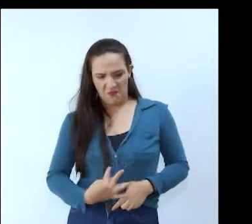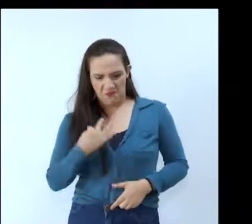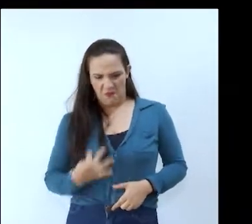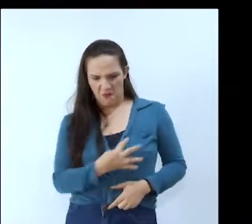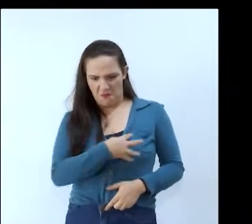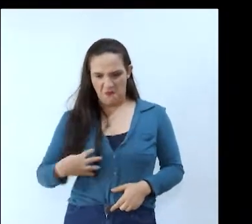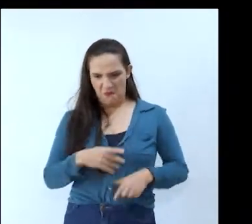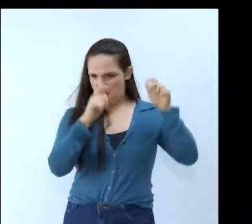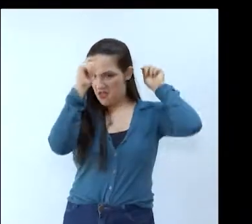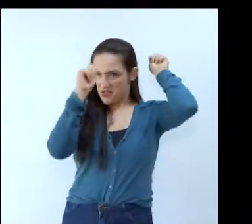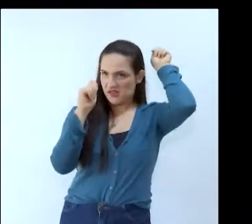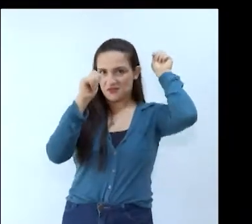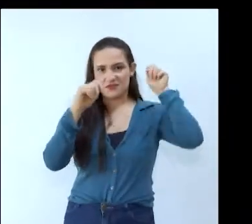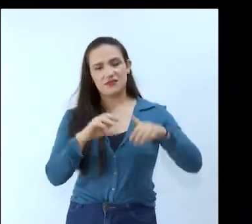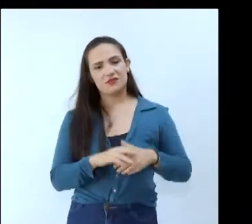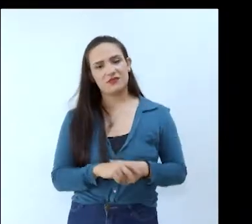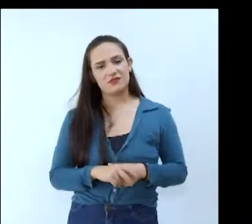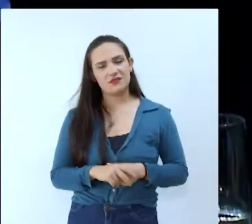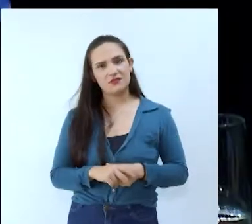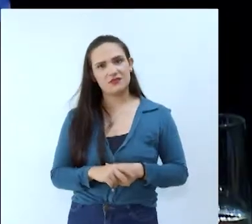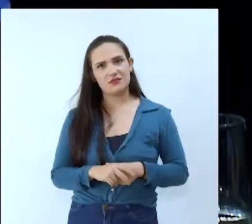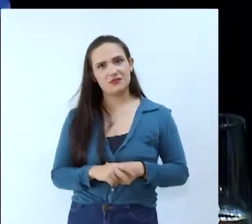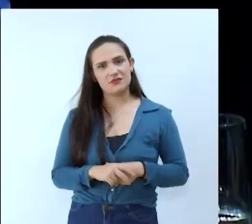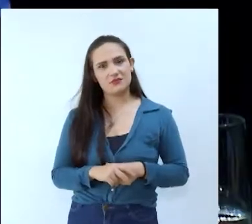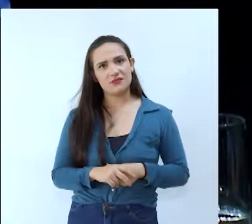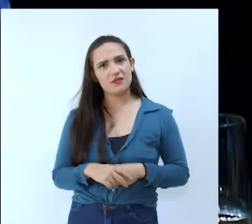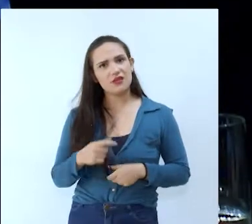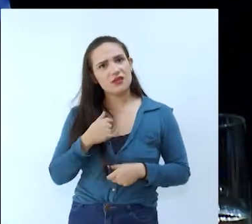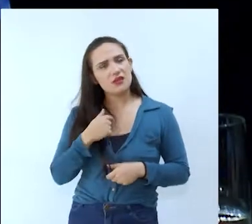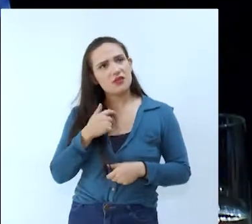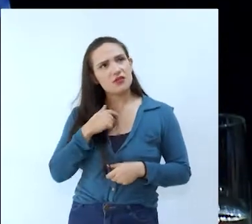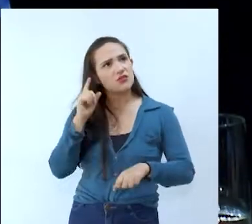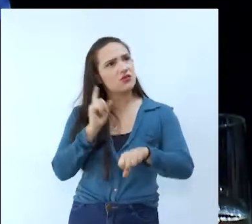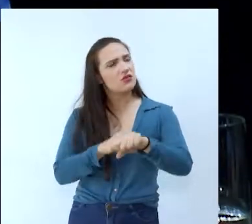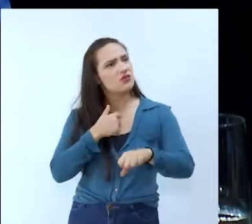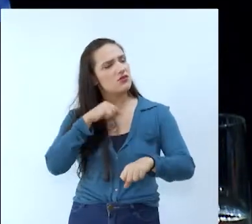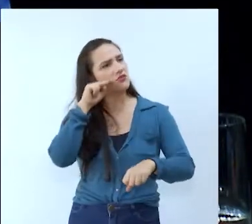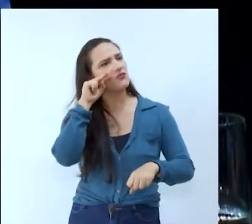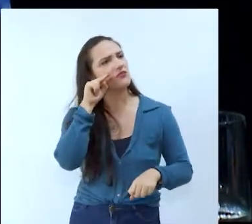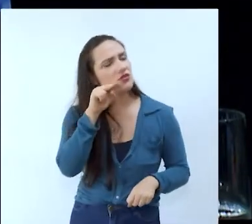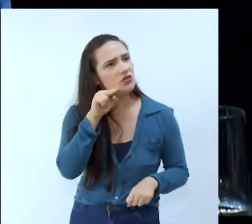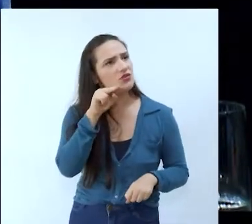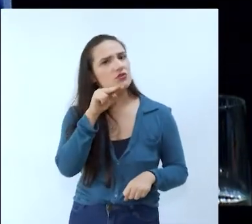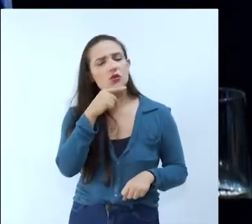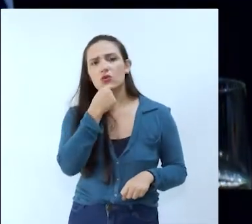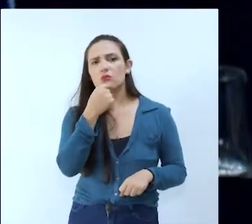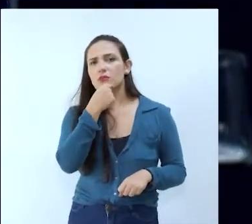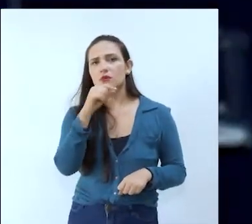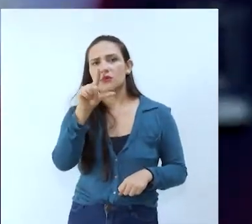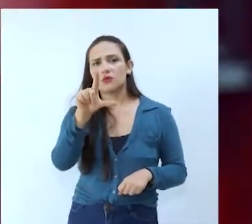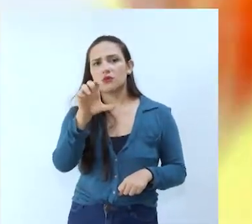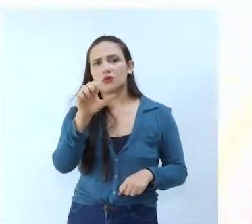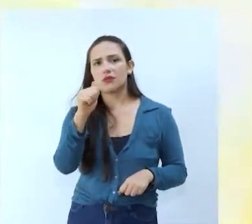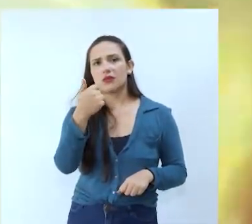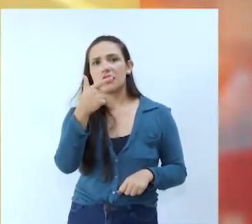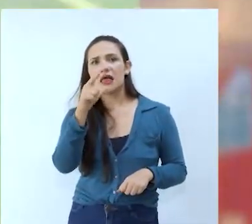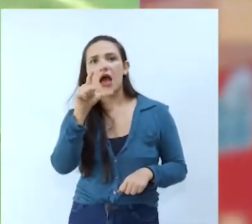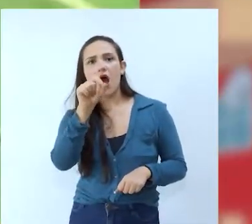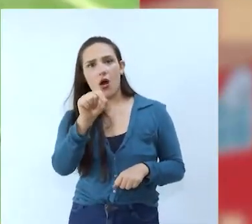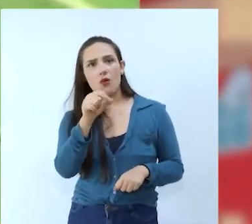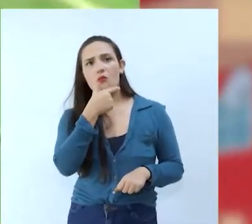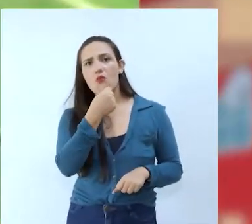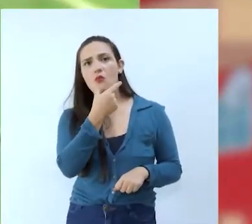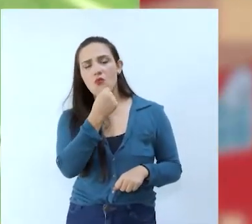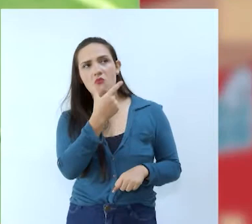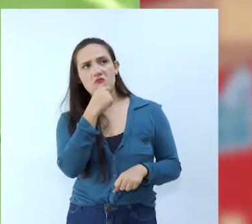Caraca. Eu falei, beleza, né? Mas aí começou a pegar o... Você que está acompanhando a gente aí, que não acompanha futebol, o Leão foi um dos maiores